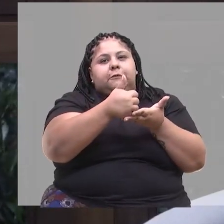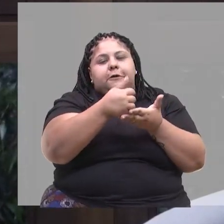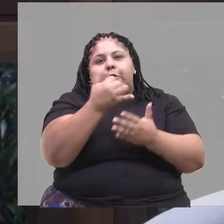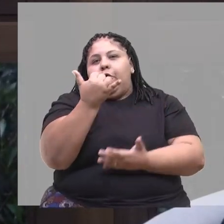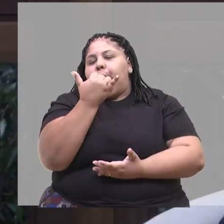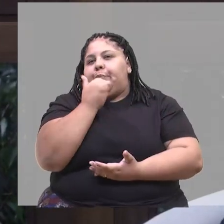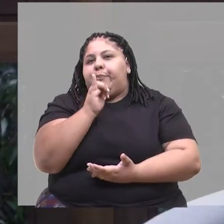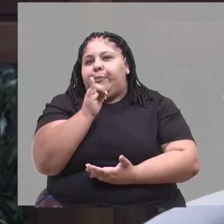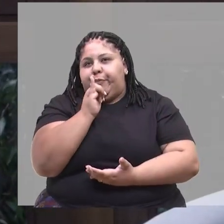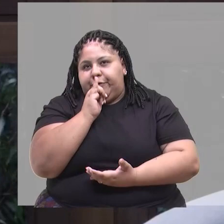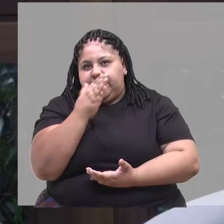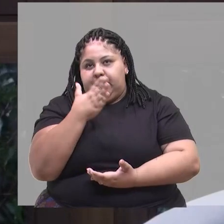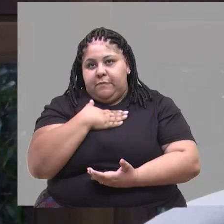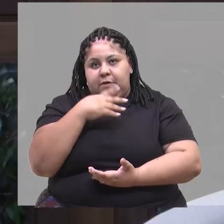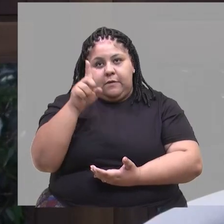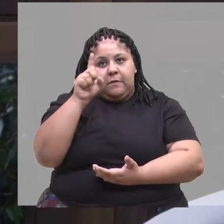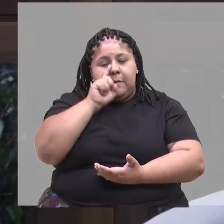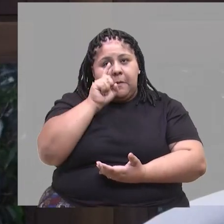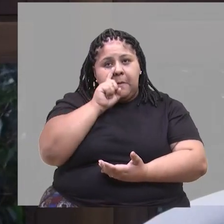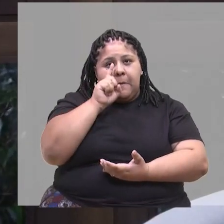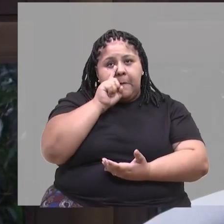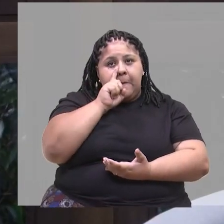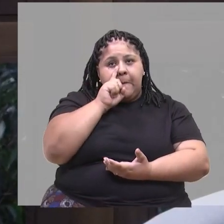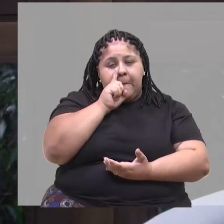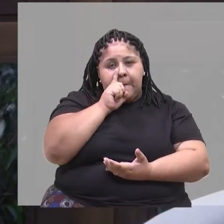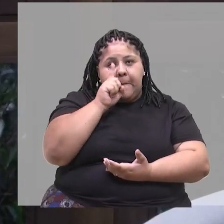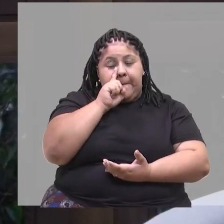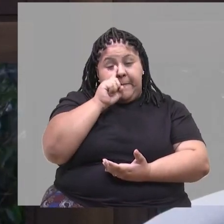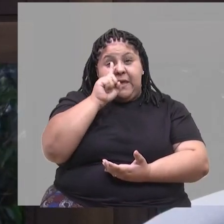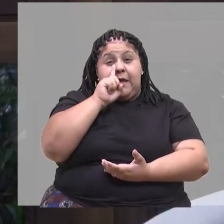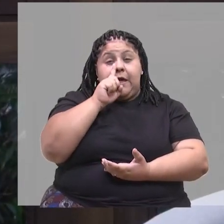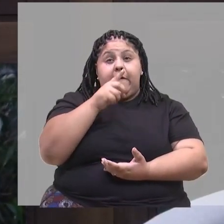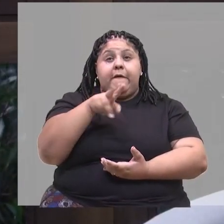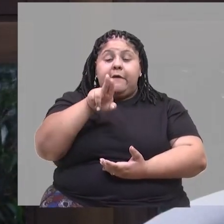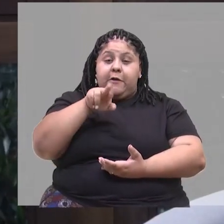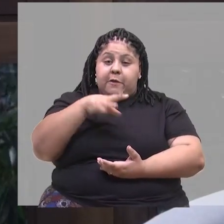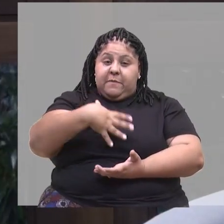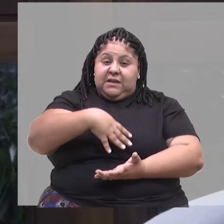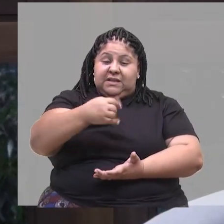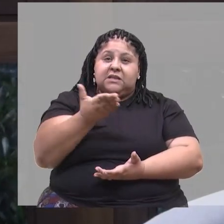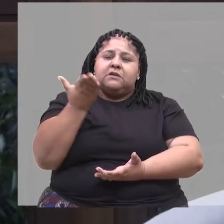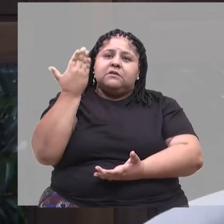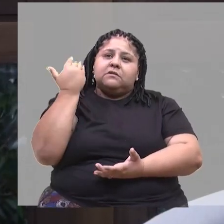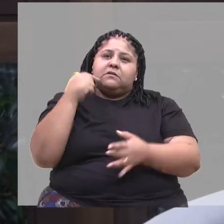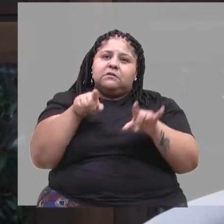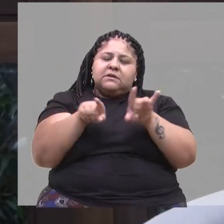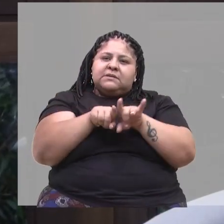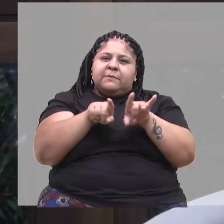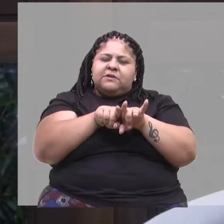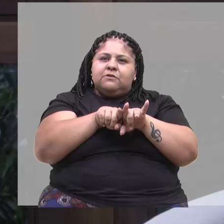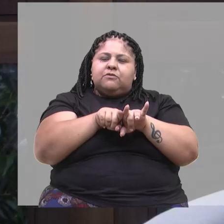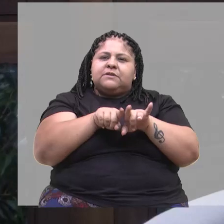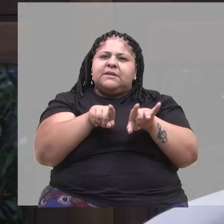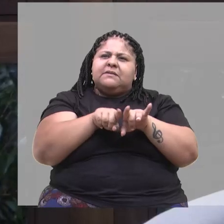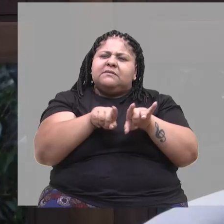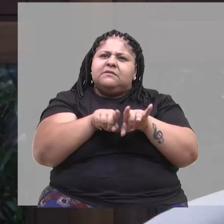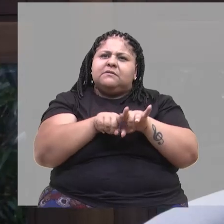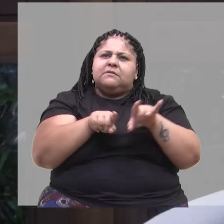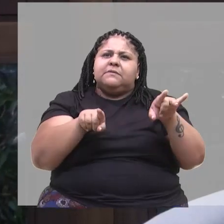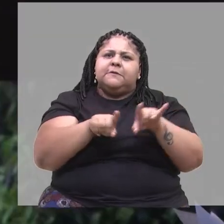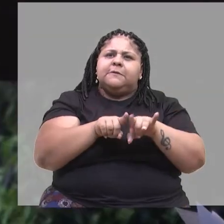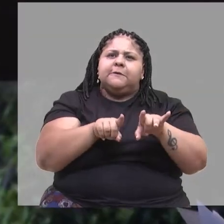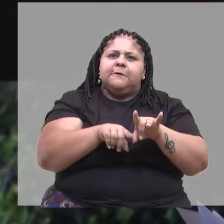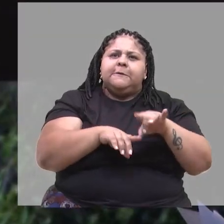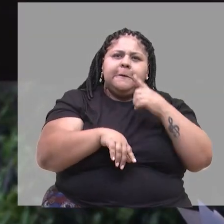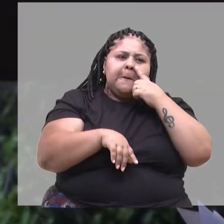mãe, nós éramos 2 irmãos com a deficiência. Meu irmão nasceu antes, meu irmão é diplomata, hoje está na Rússia, né? Tem uma posição também muito legal, ocupa um